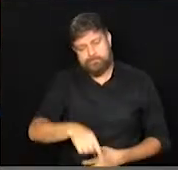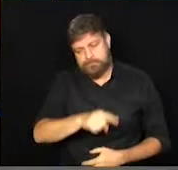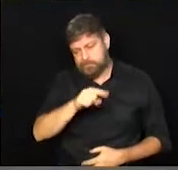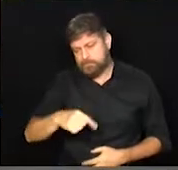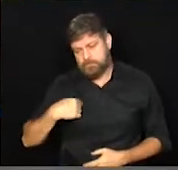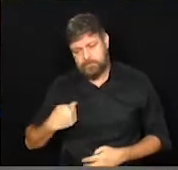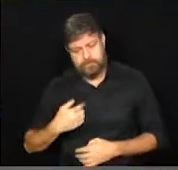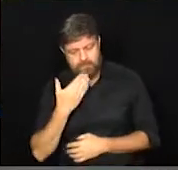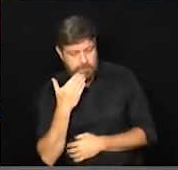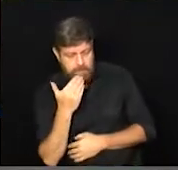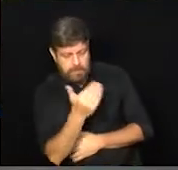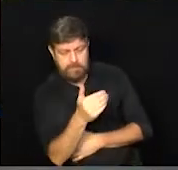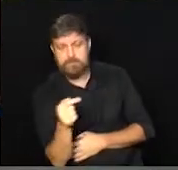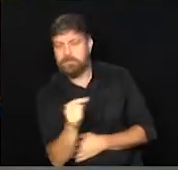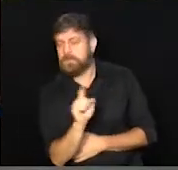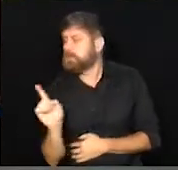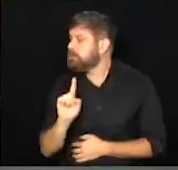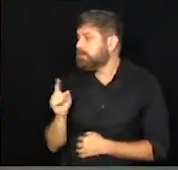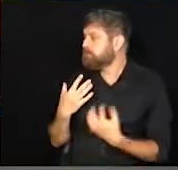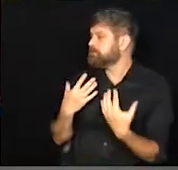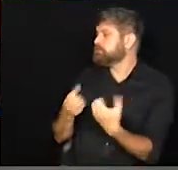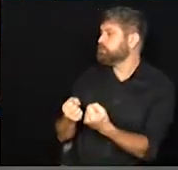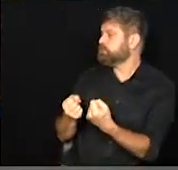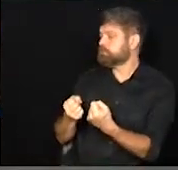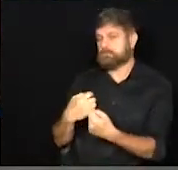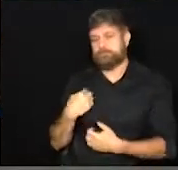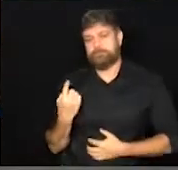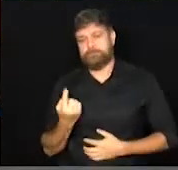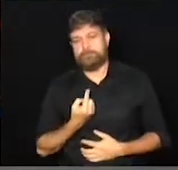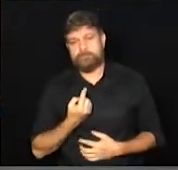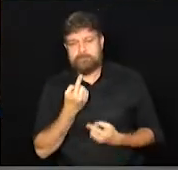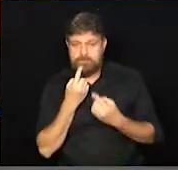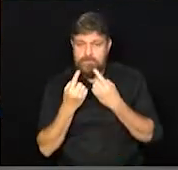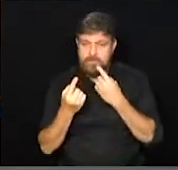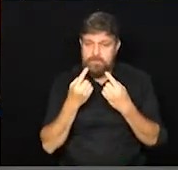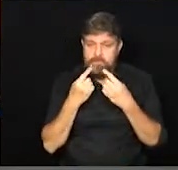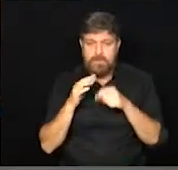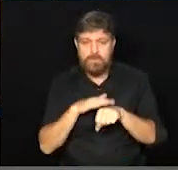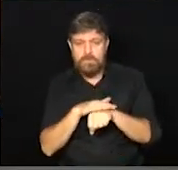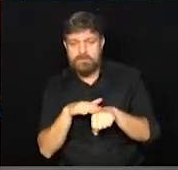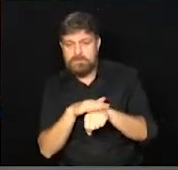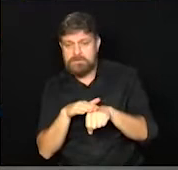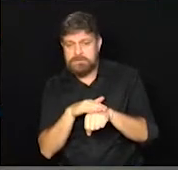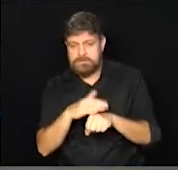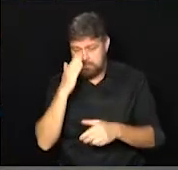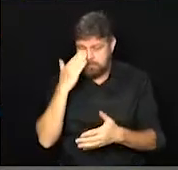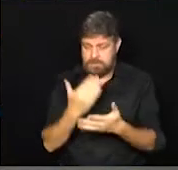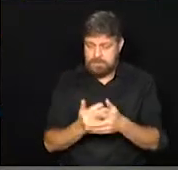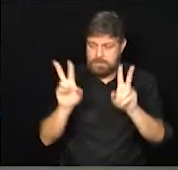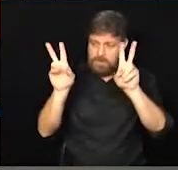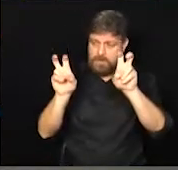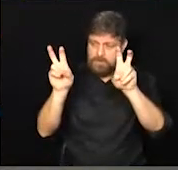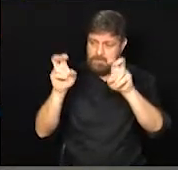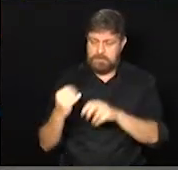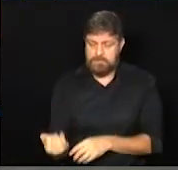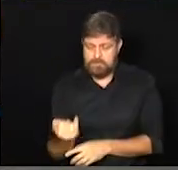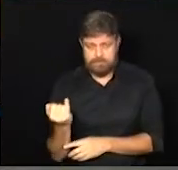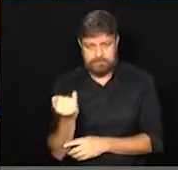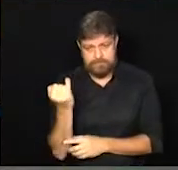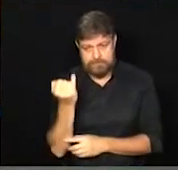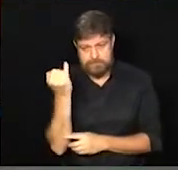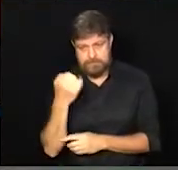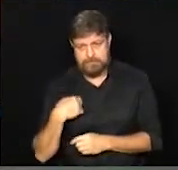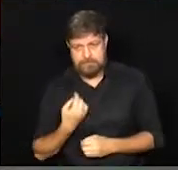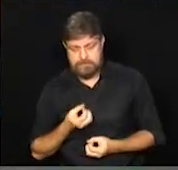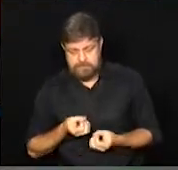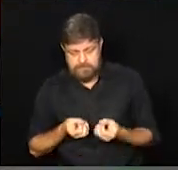nossa solicitação. Nós estamos em diálogo e debate, acredito que isso é um tema ainda, eu acho que é importante que esse tema seja colocado